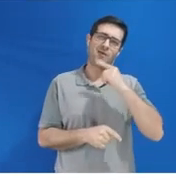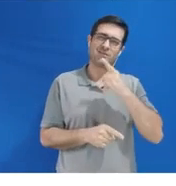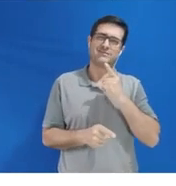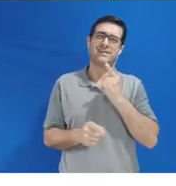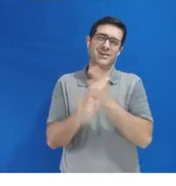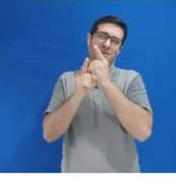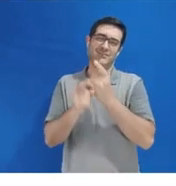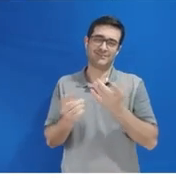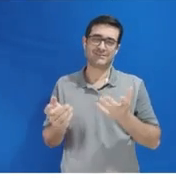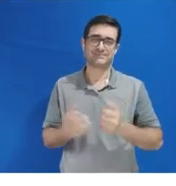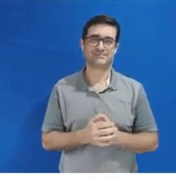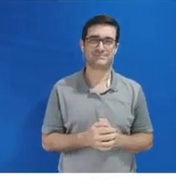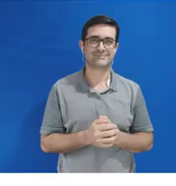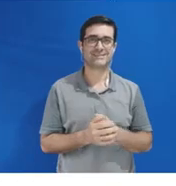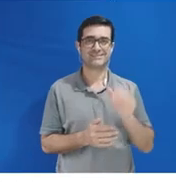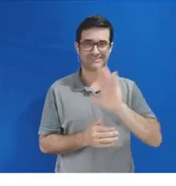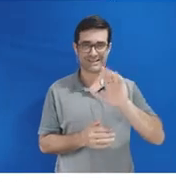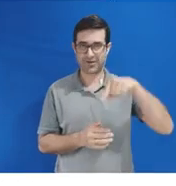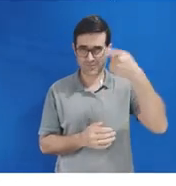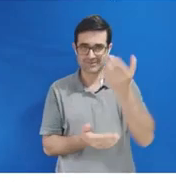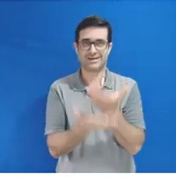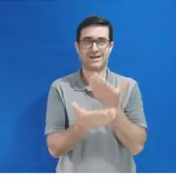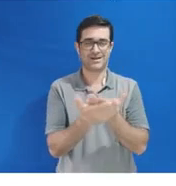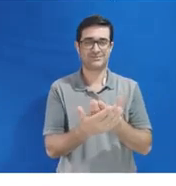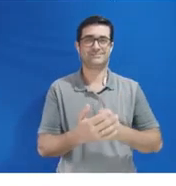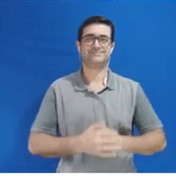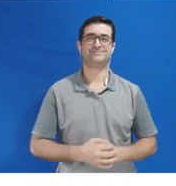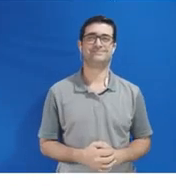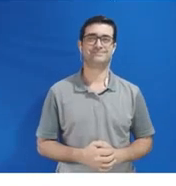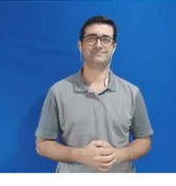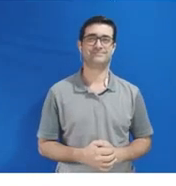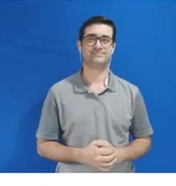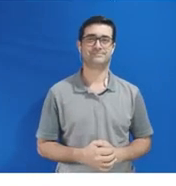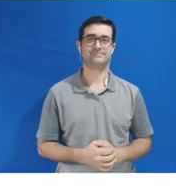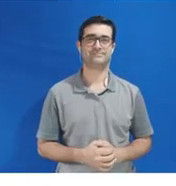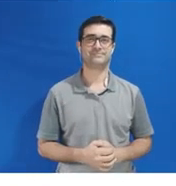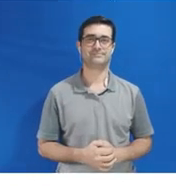não consegue determinar experimentalmente. Até a próxima aula e até mais!